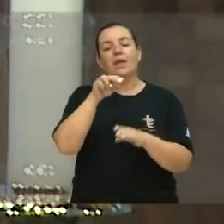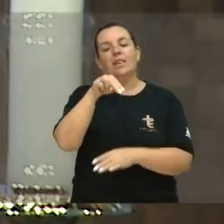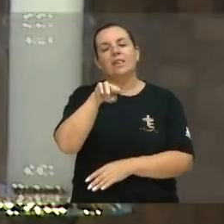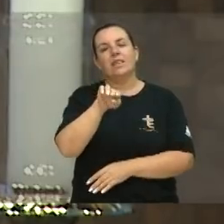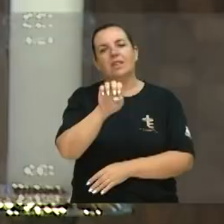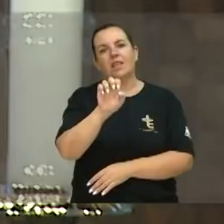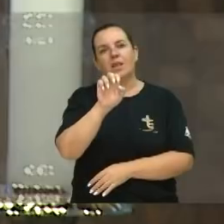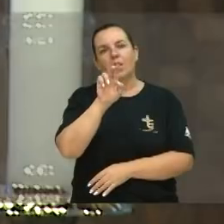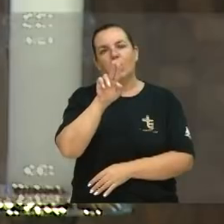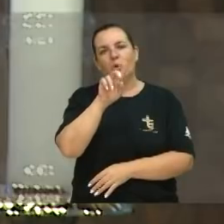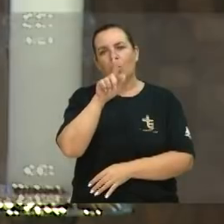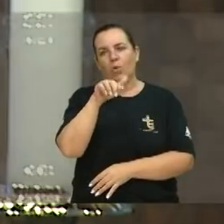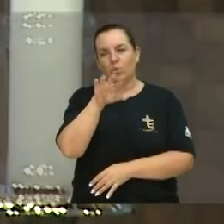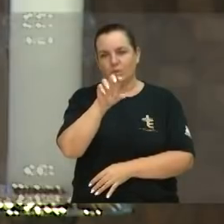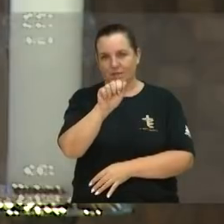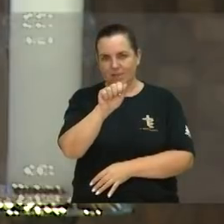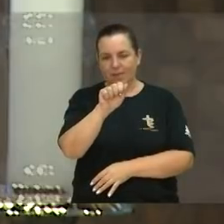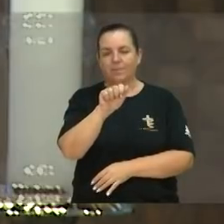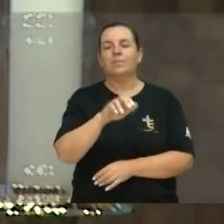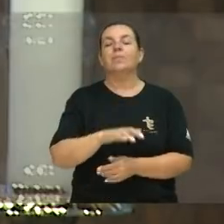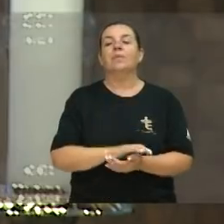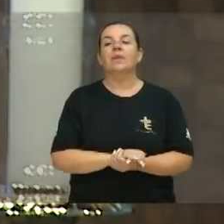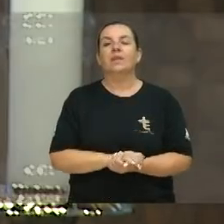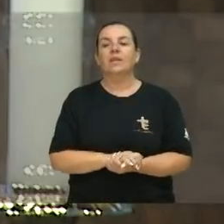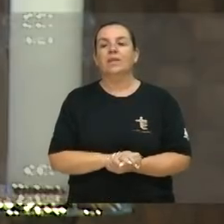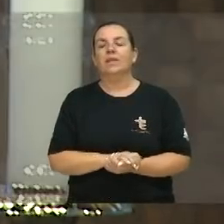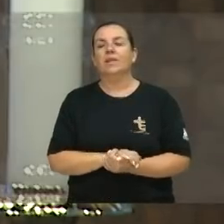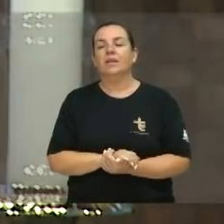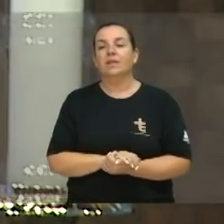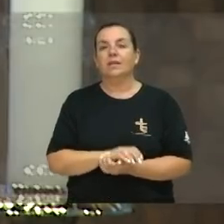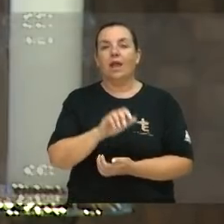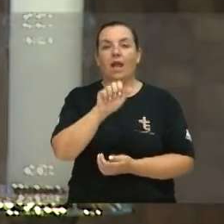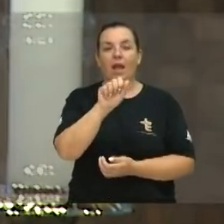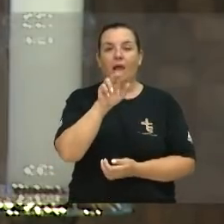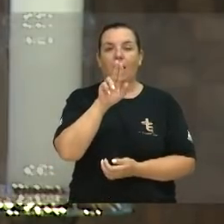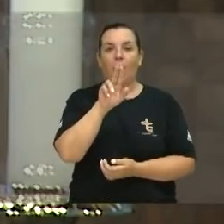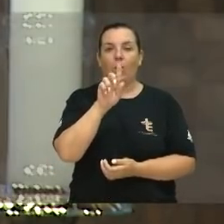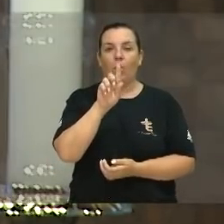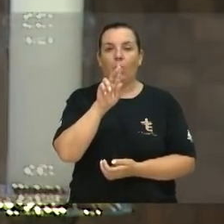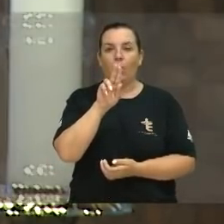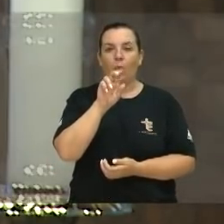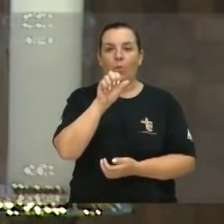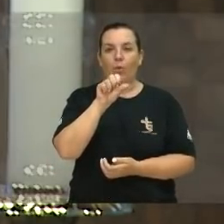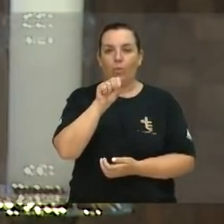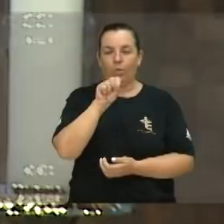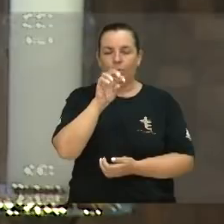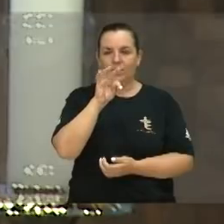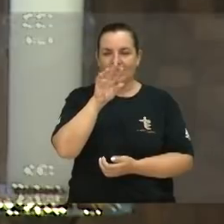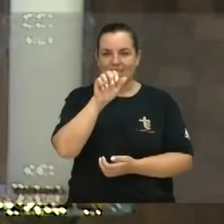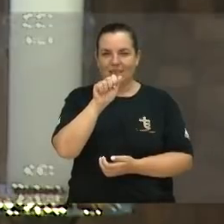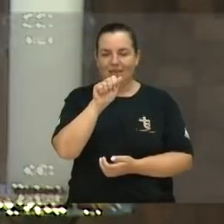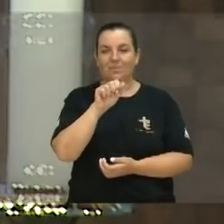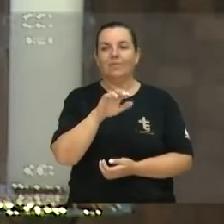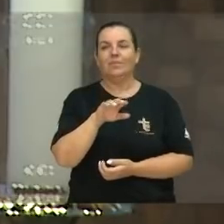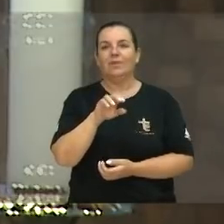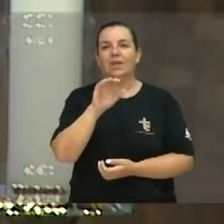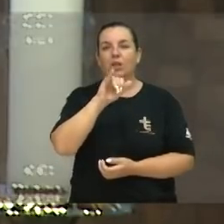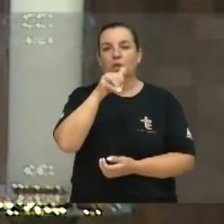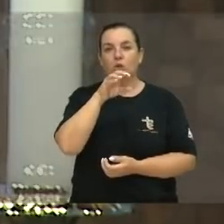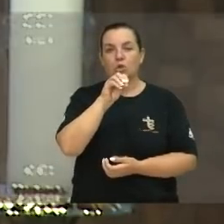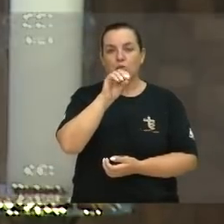rocha de campina grande do sul aqui no estado do paraná augusta lopes de viçosa minas gerais